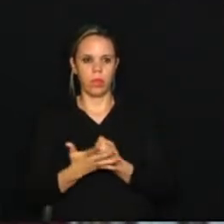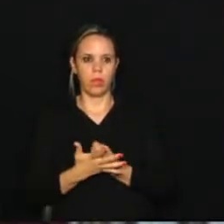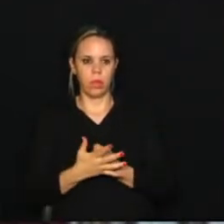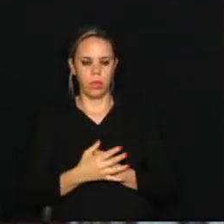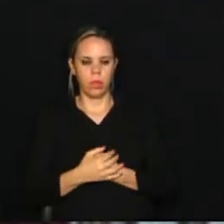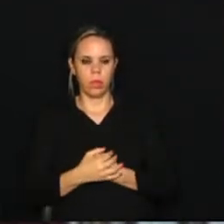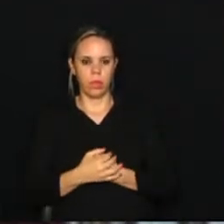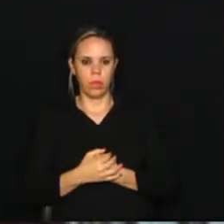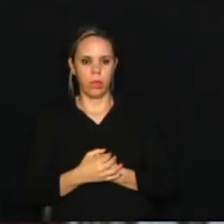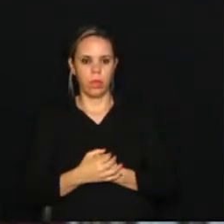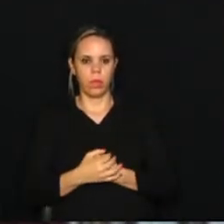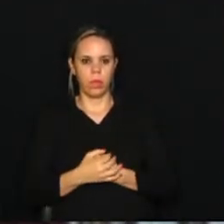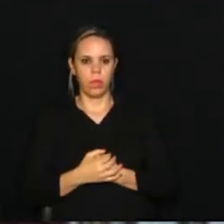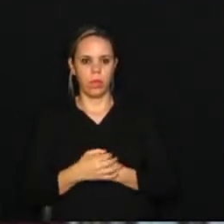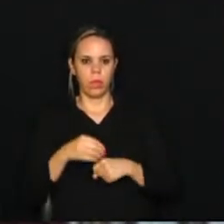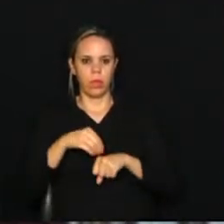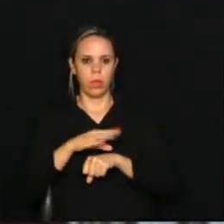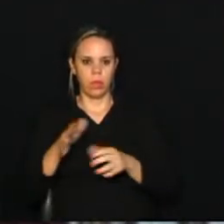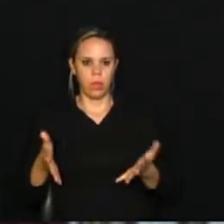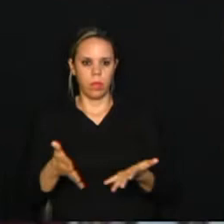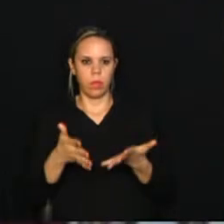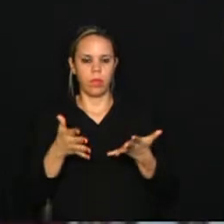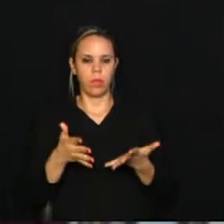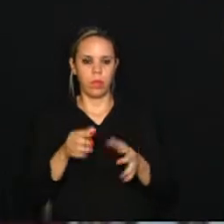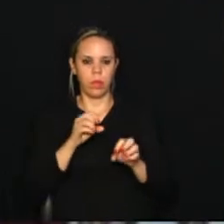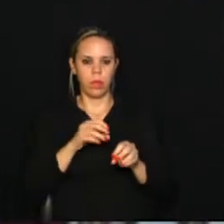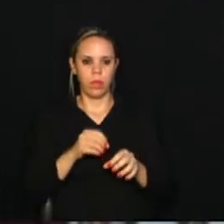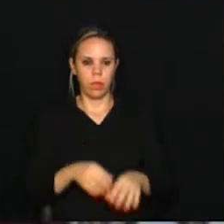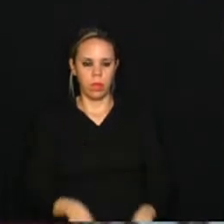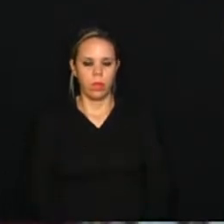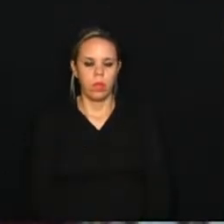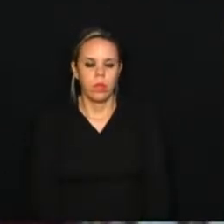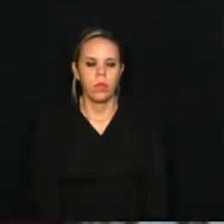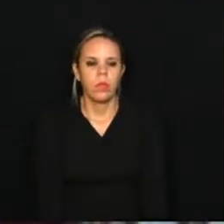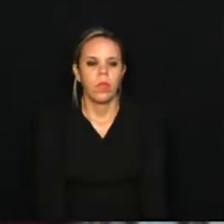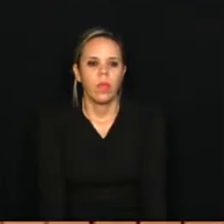e à influência dela na educação.